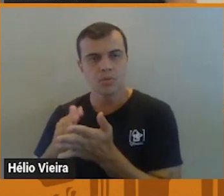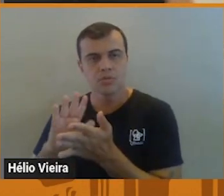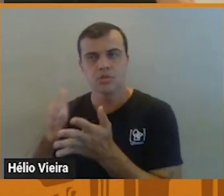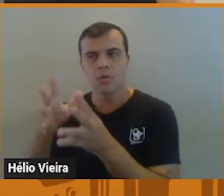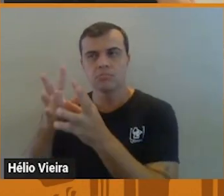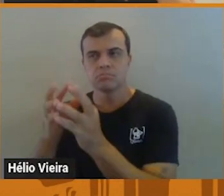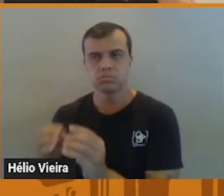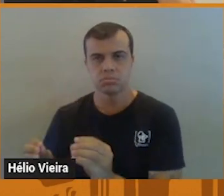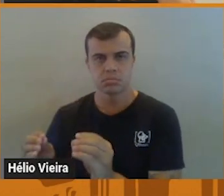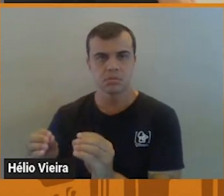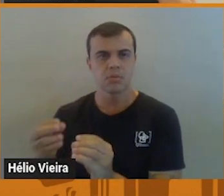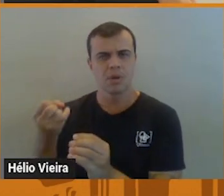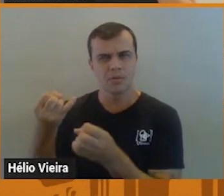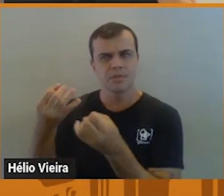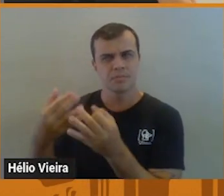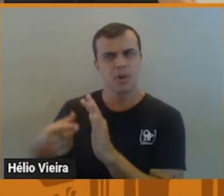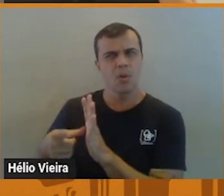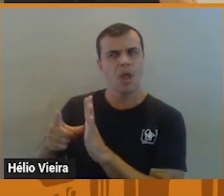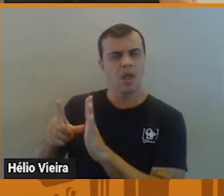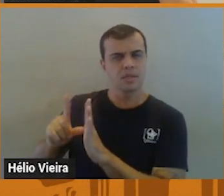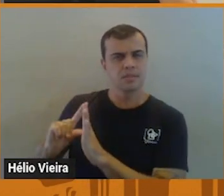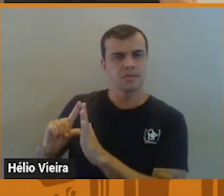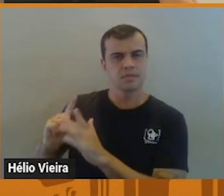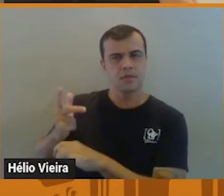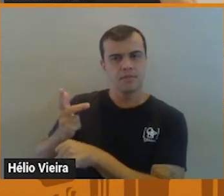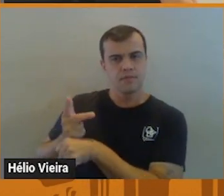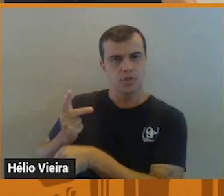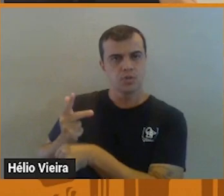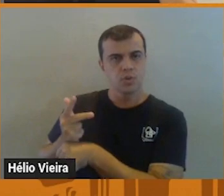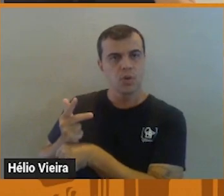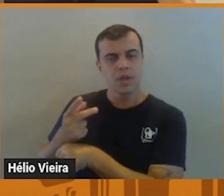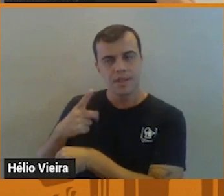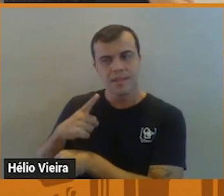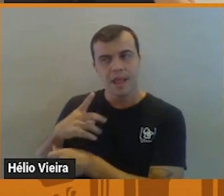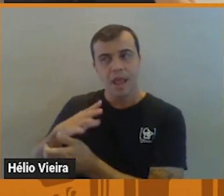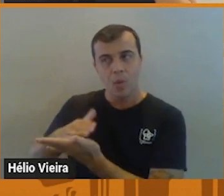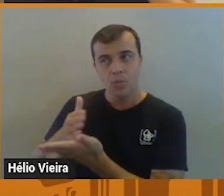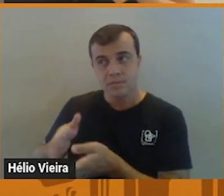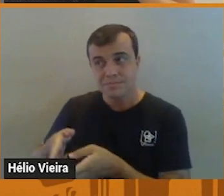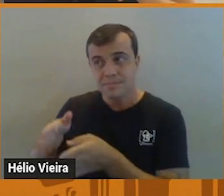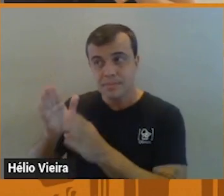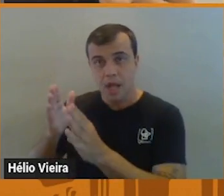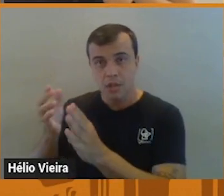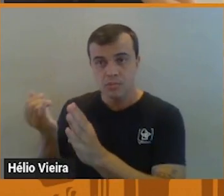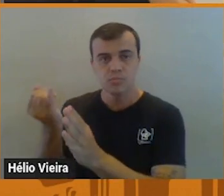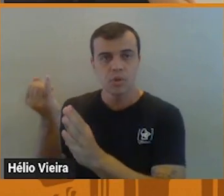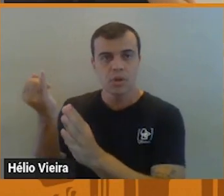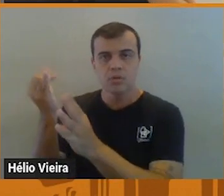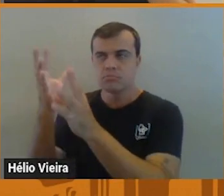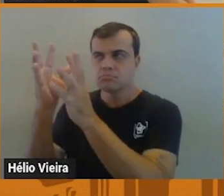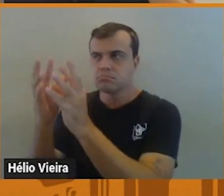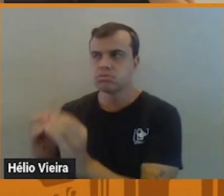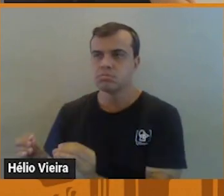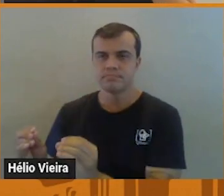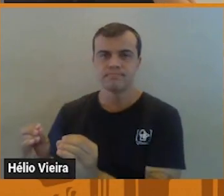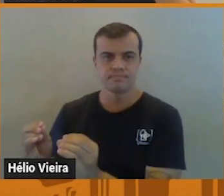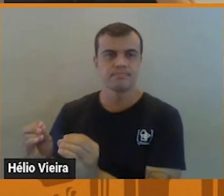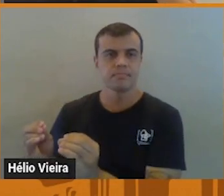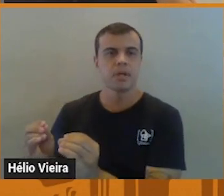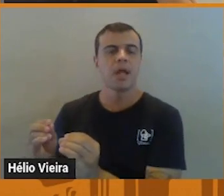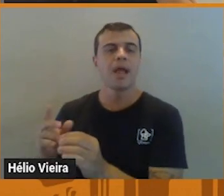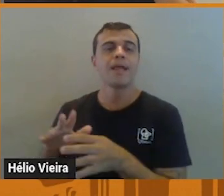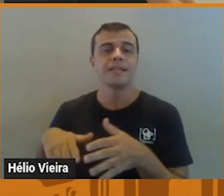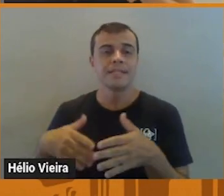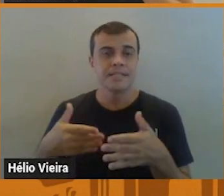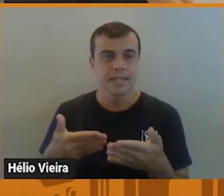demolidos. Como eu tinha falado no episódio anterior, existem prédios que eram prédios importantes e que foram demolidos. E